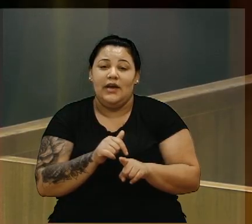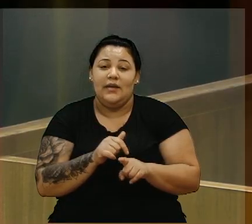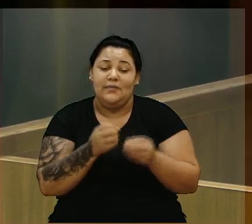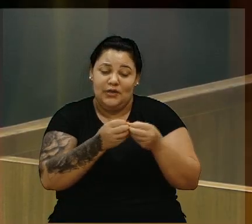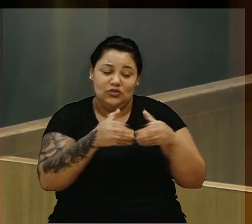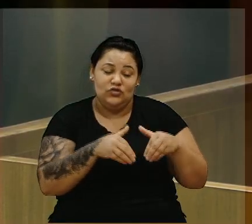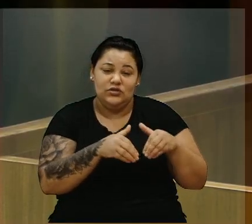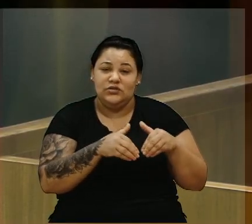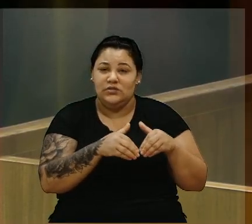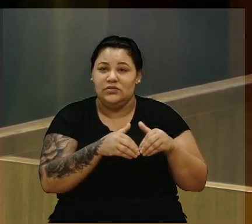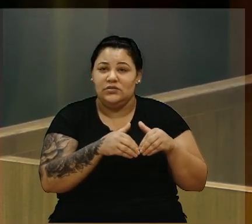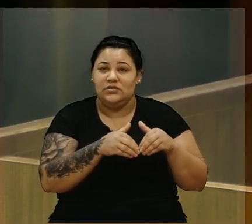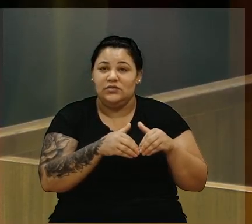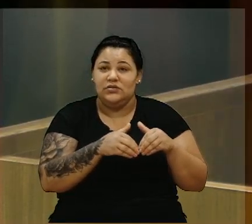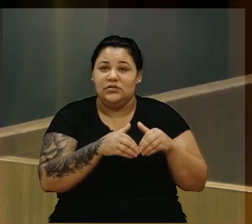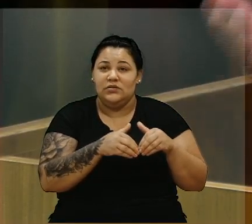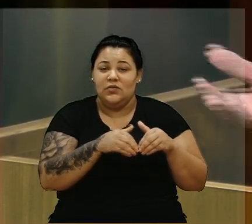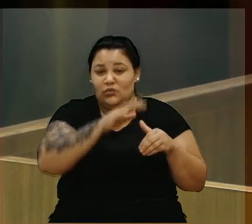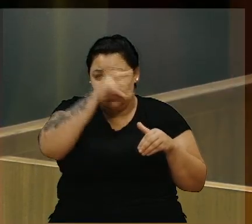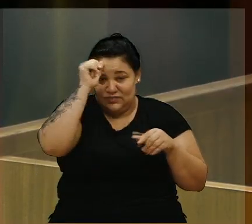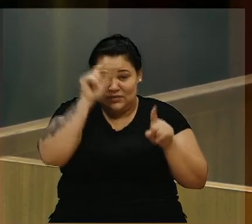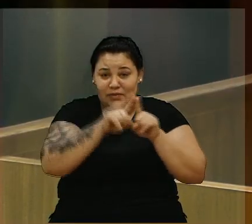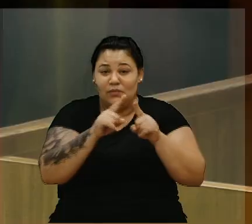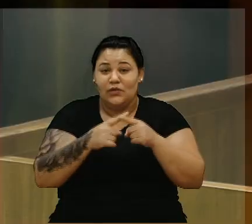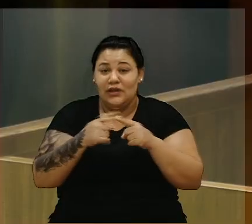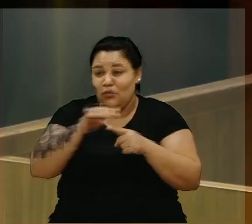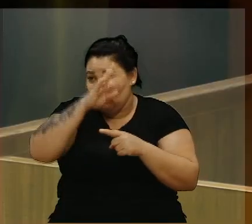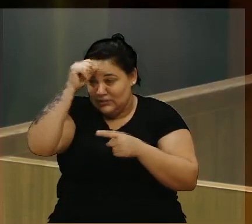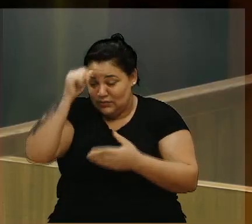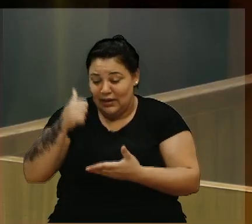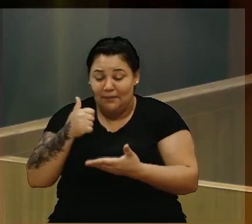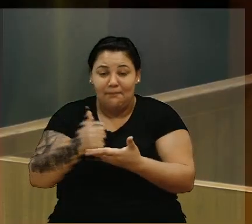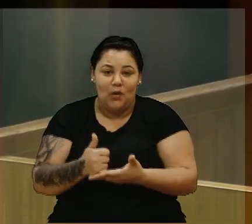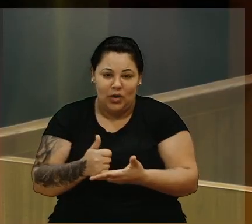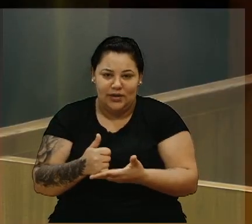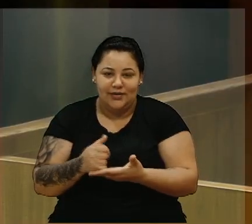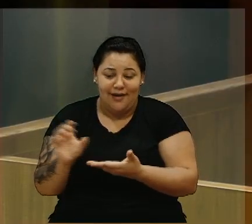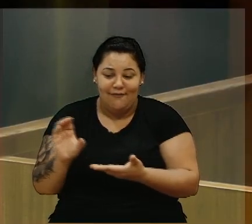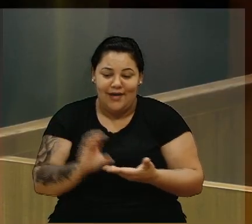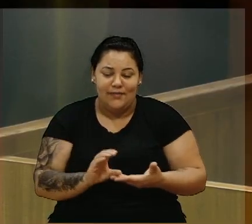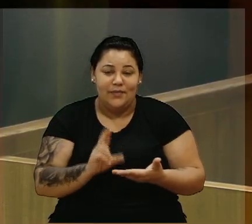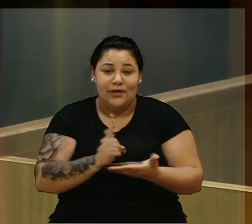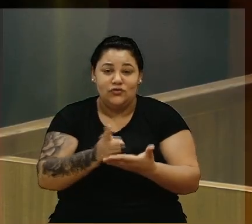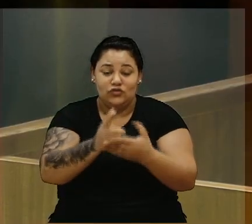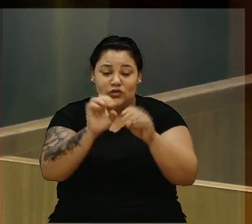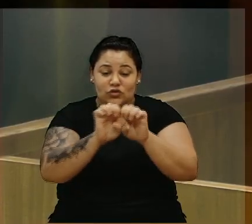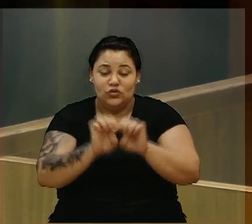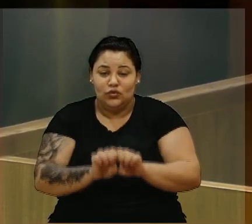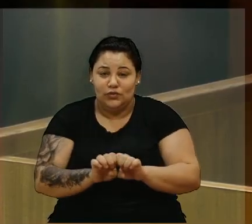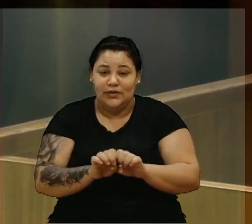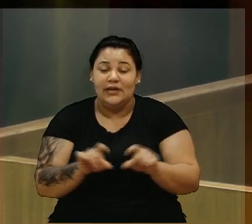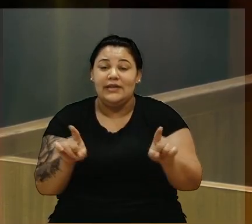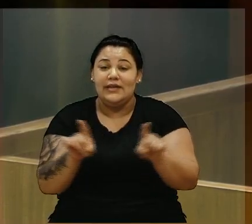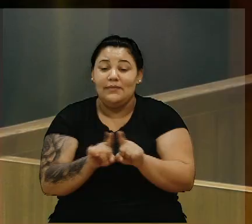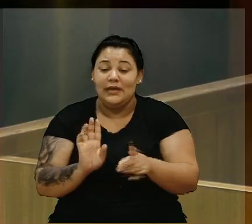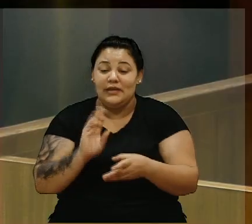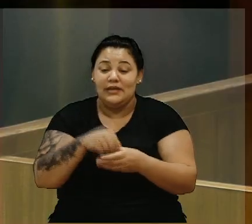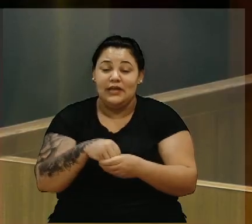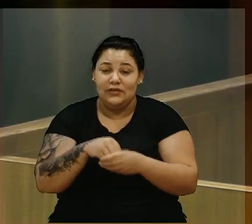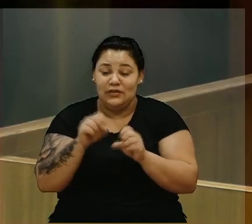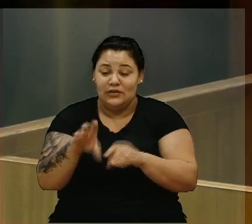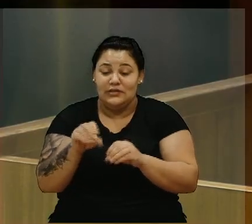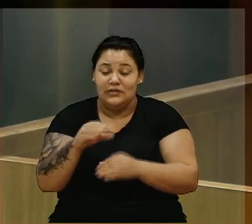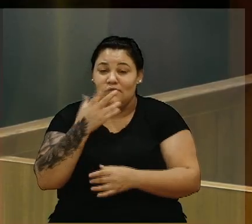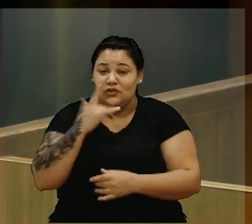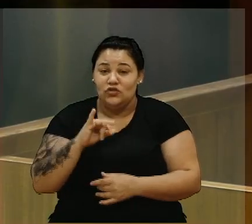porque é o município que faz o aporte financeiro para manter toda essa estrutura que é tão importante e necessária. Também, na educação infantil, é